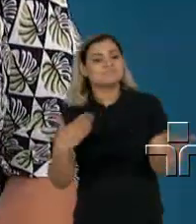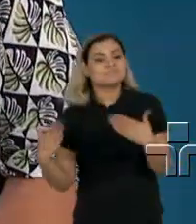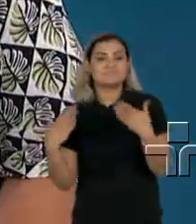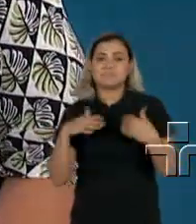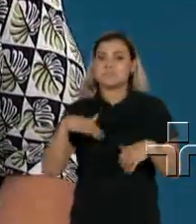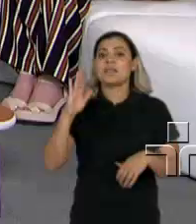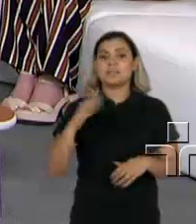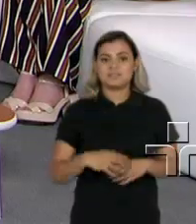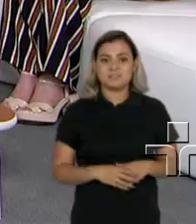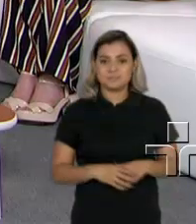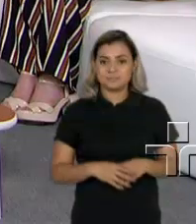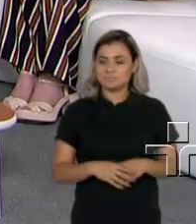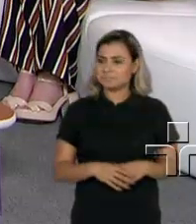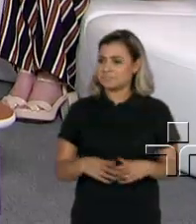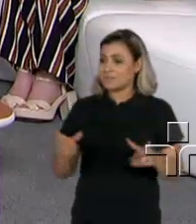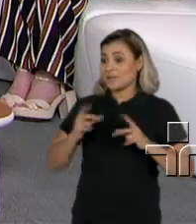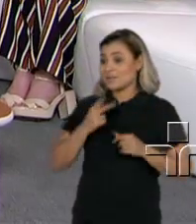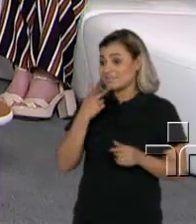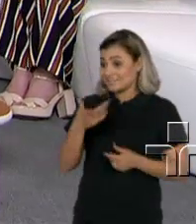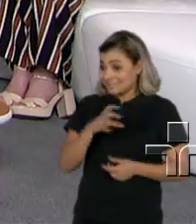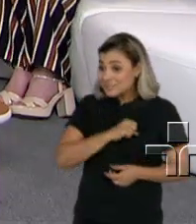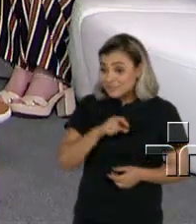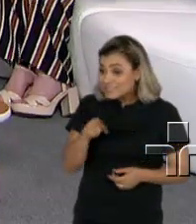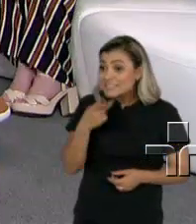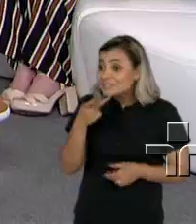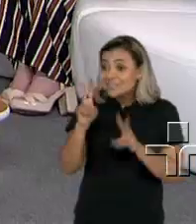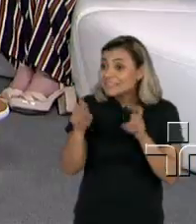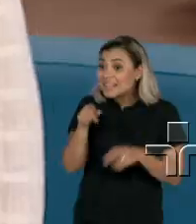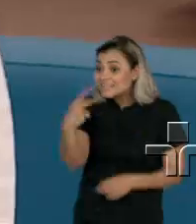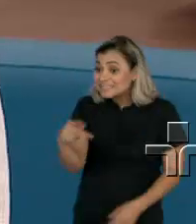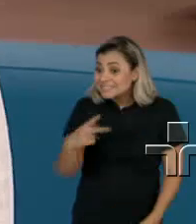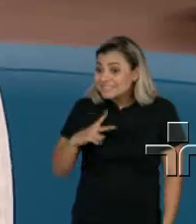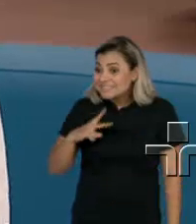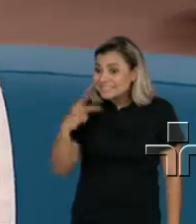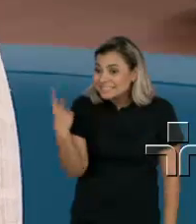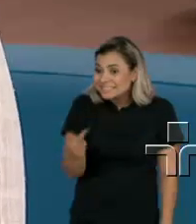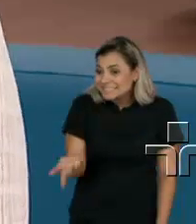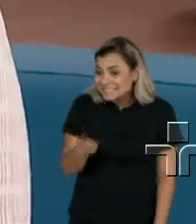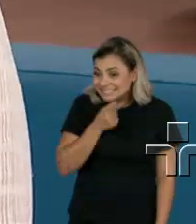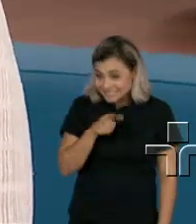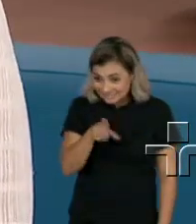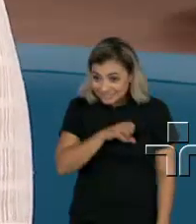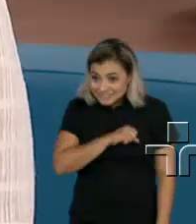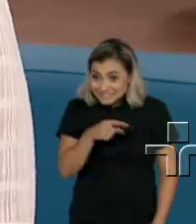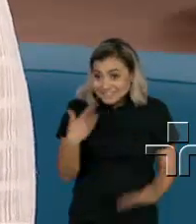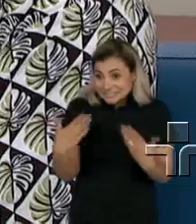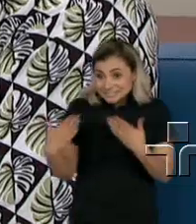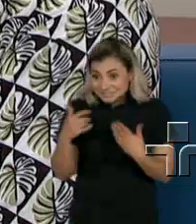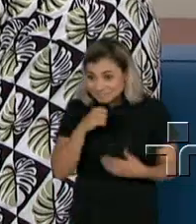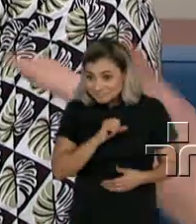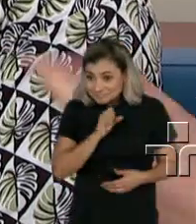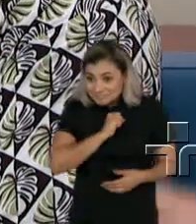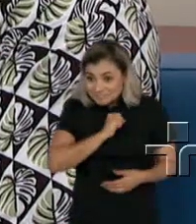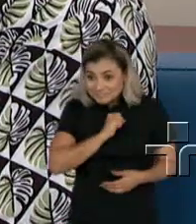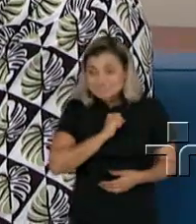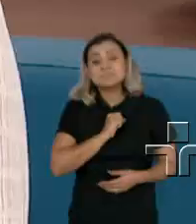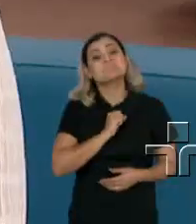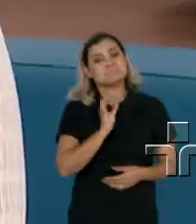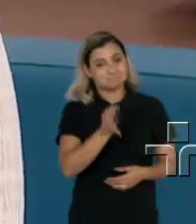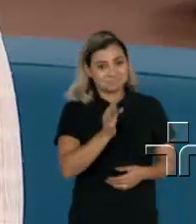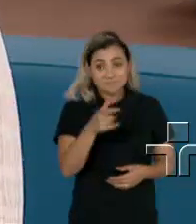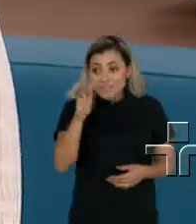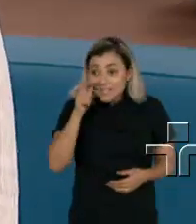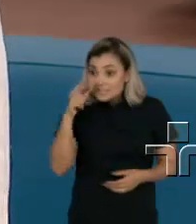muito mais que você está achando da estrada gostei de participar aqui do fap de rancho queimado quanto àquelas